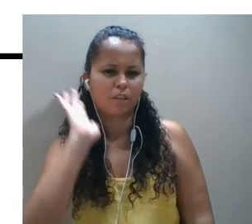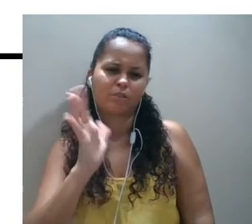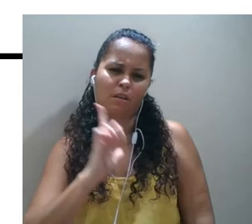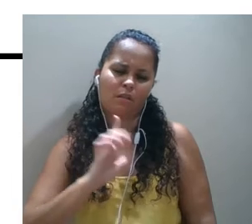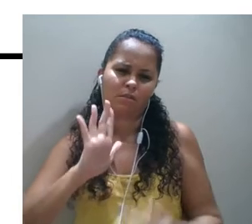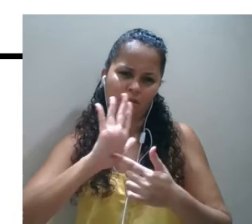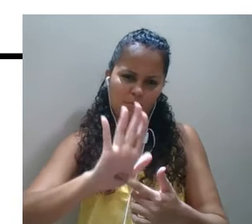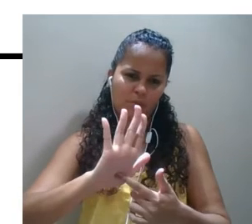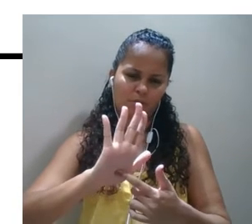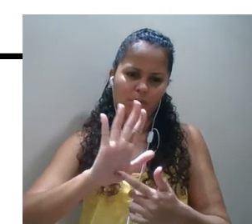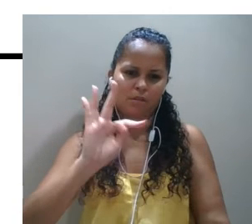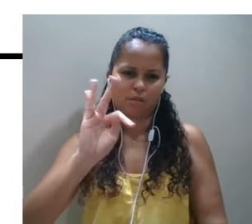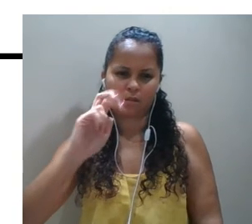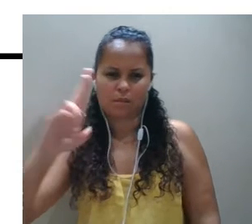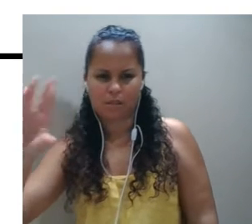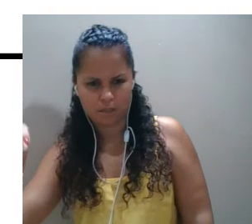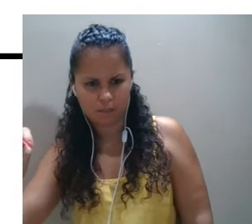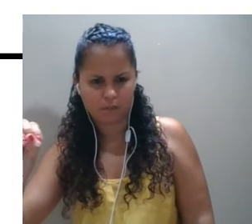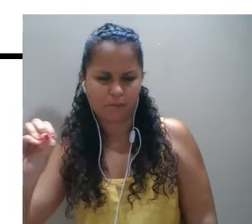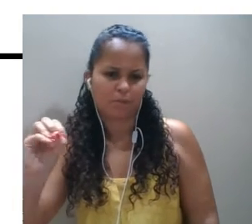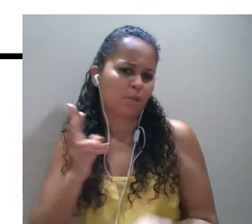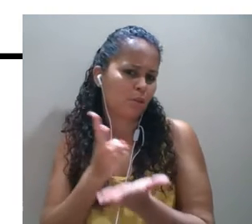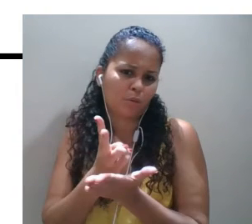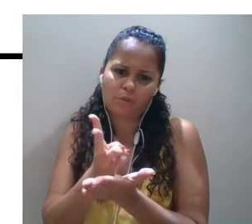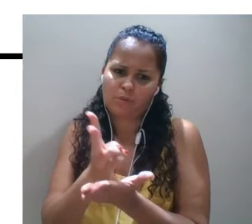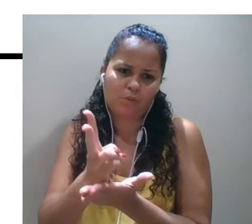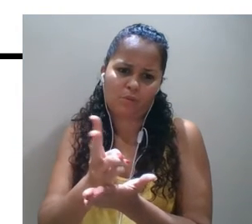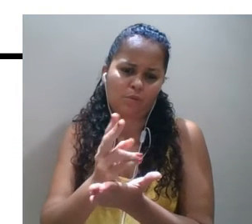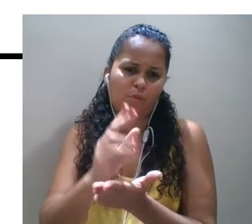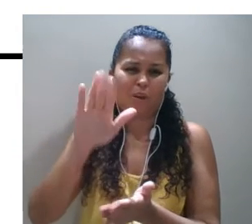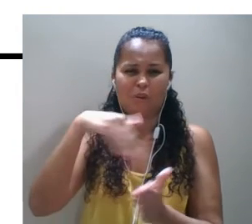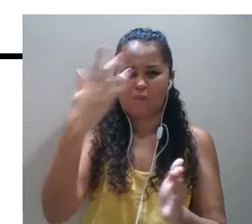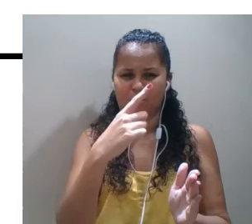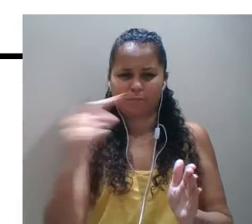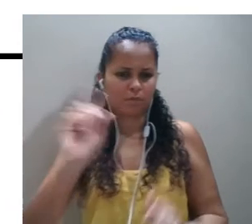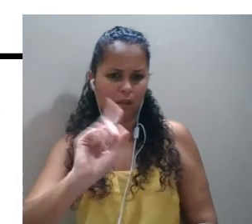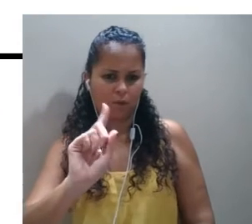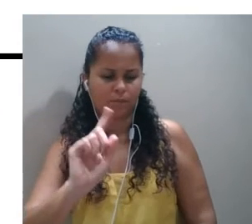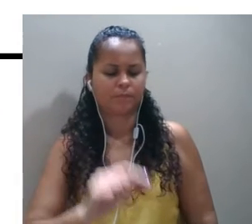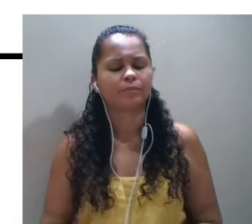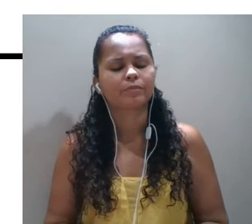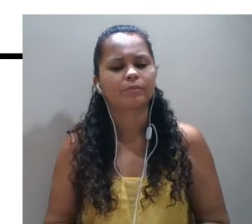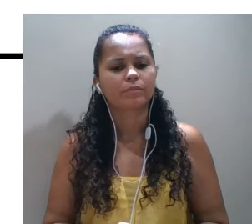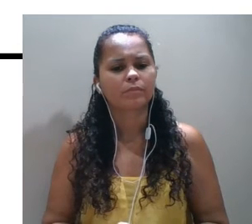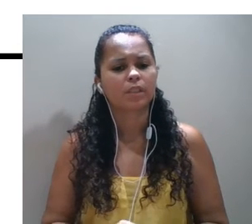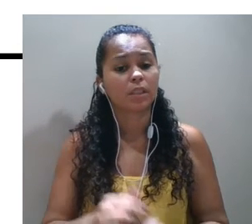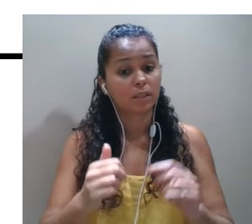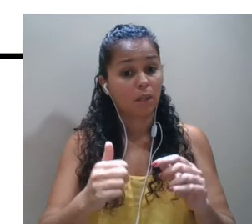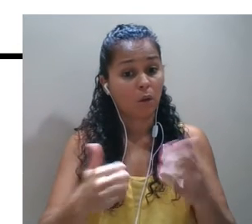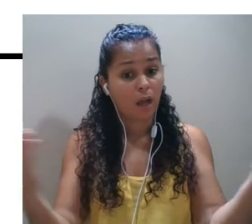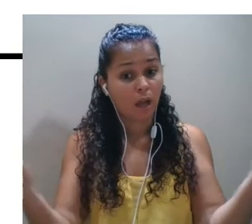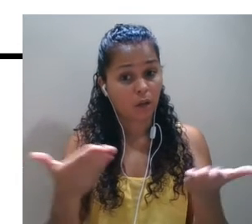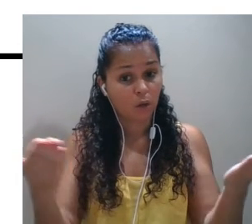pessoas no elevador no térreo. E, obviamente, não sai ninguém, a não ser que tenha entrado alguém por equívoco, que não é o caso. Então, no